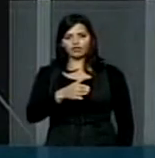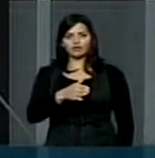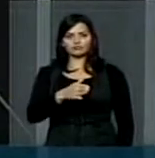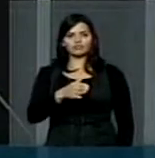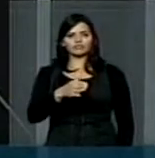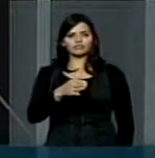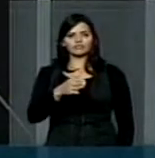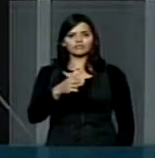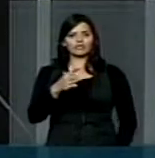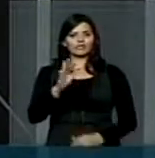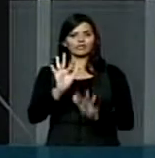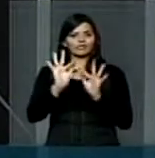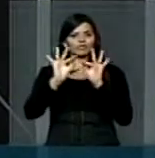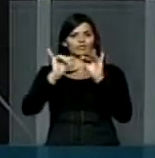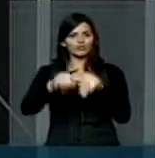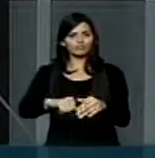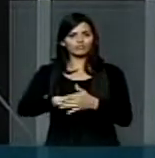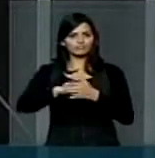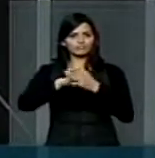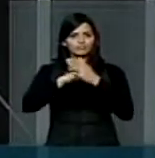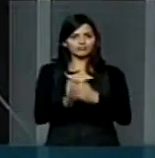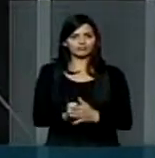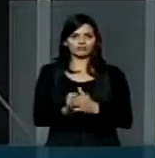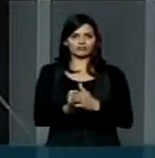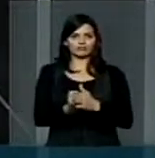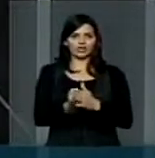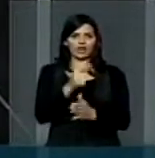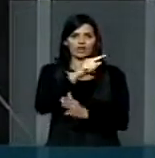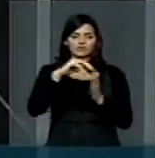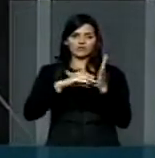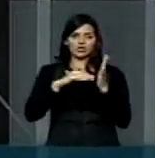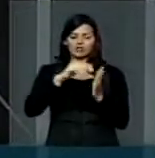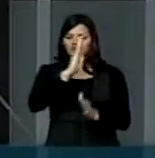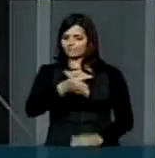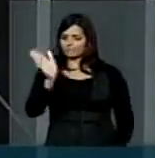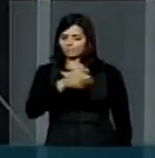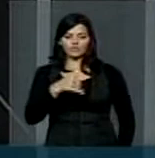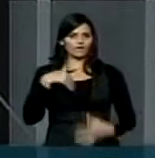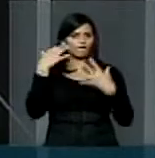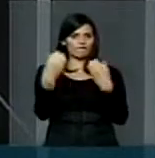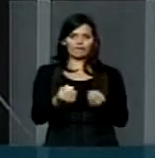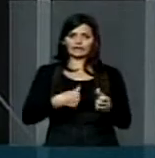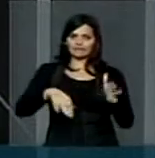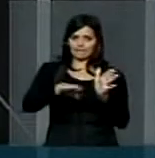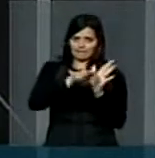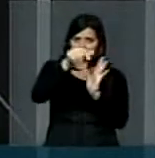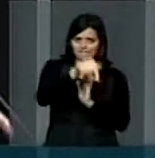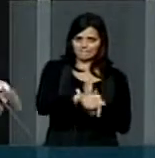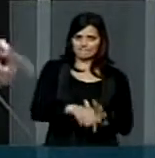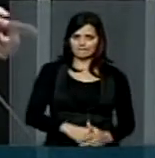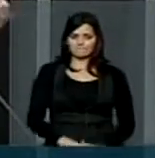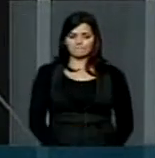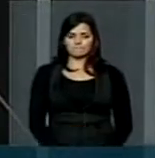onde nasceu, haverá de parar lá no Senado, e ele chegará aqui